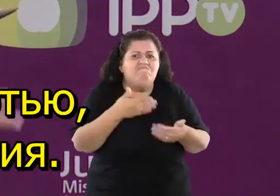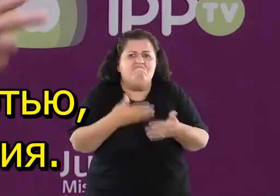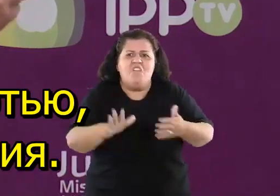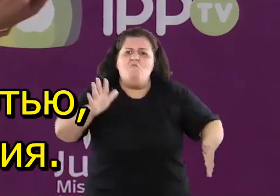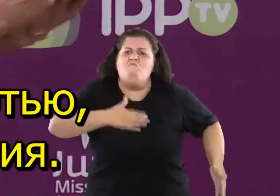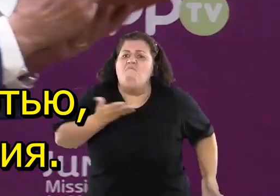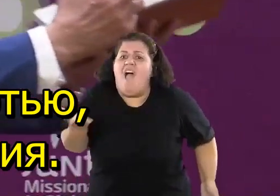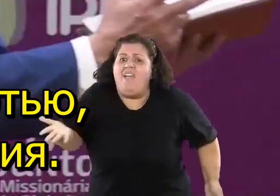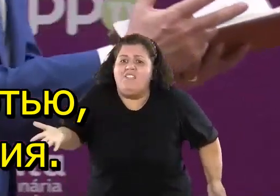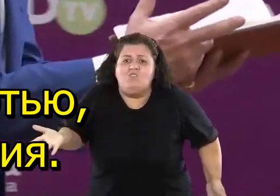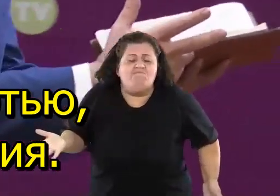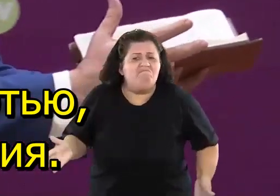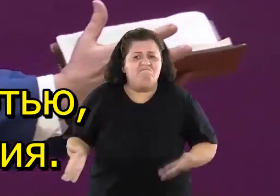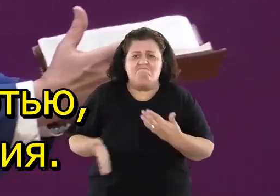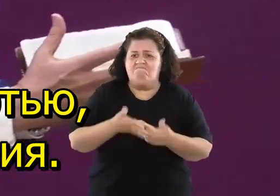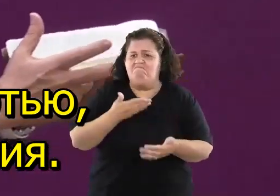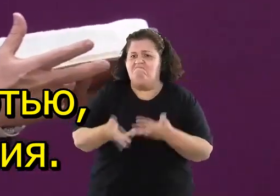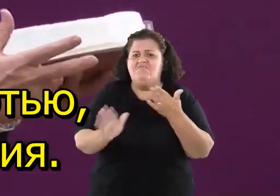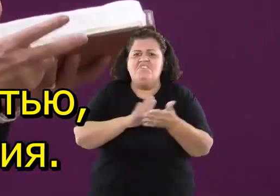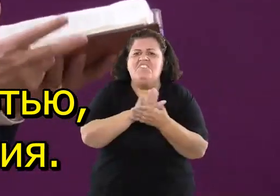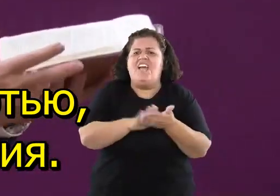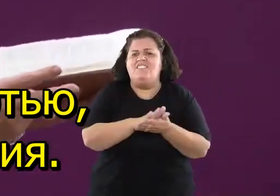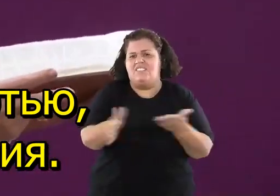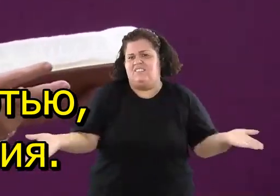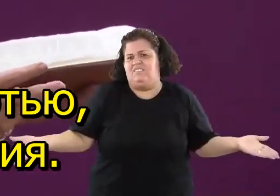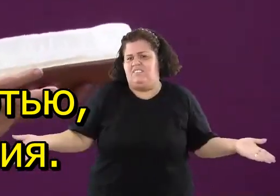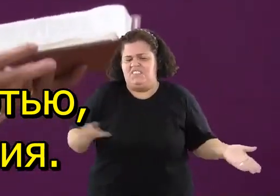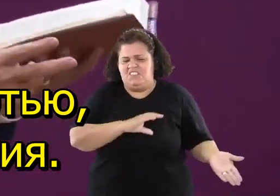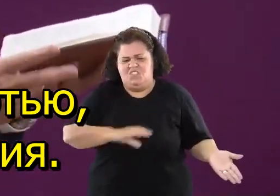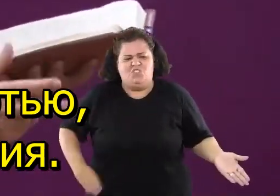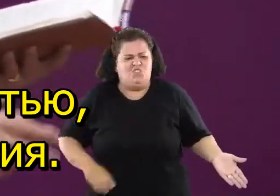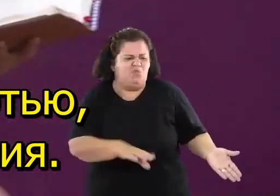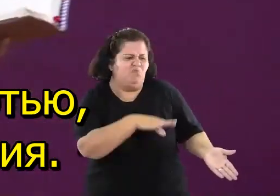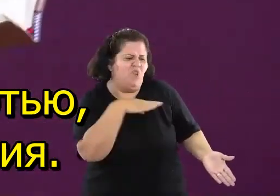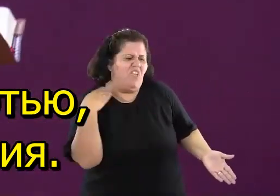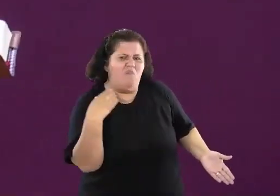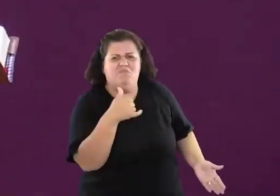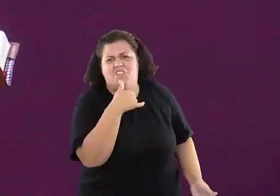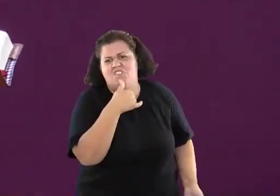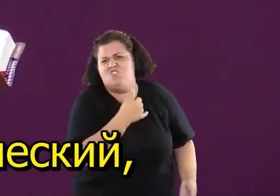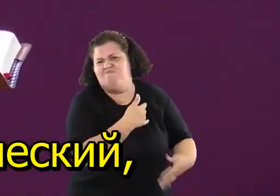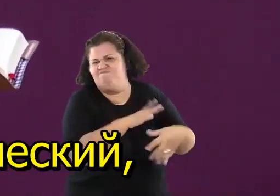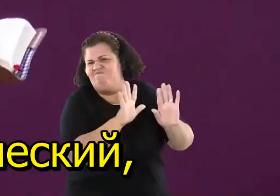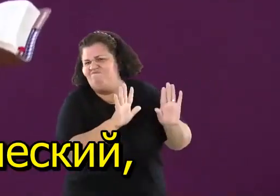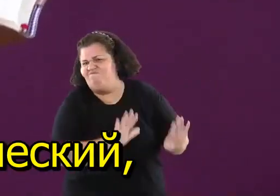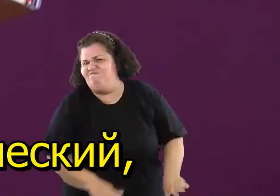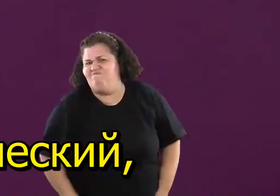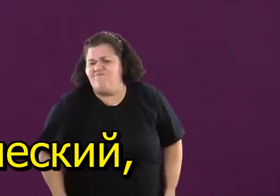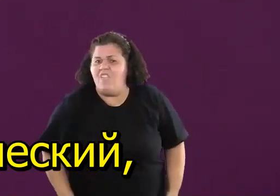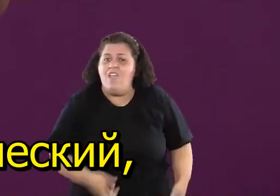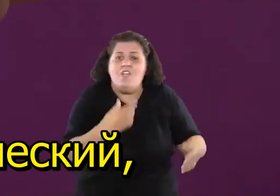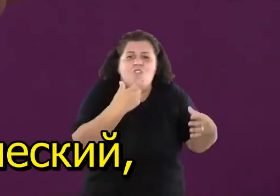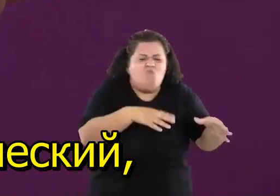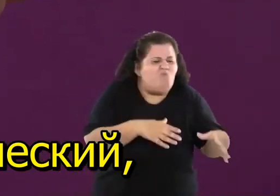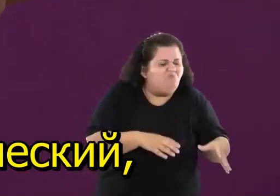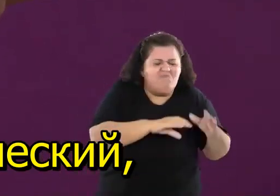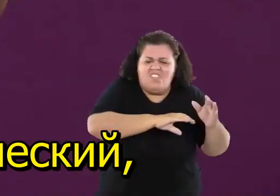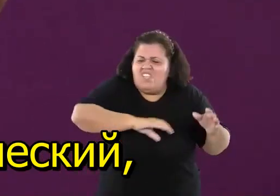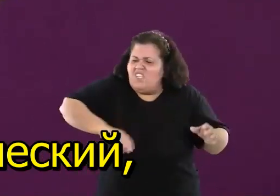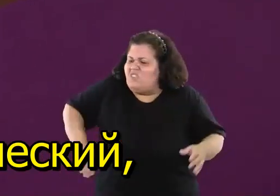Um Cristo vencido pela morte é digno de dó, de comiseração. Um Cristo